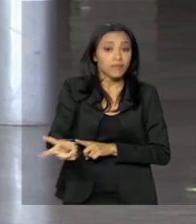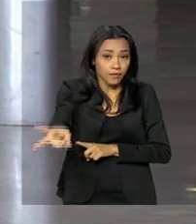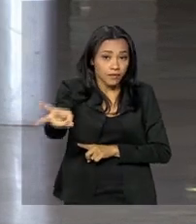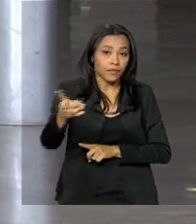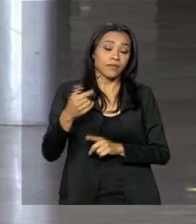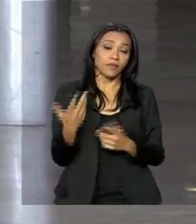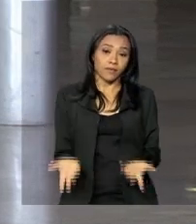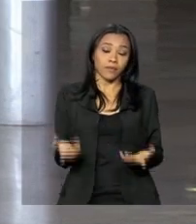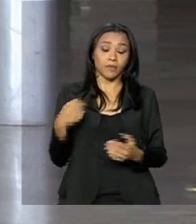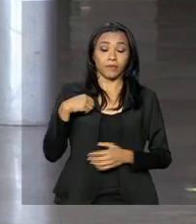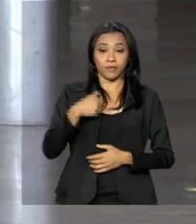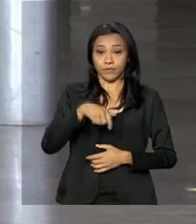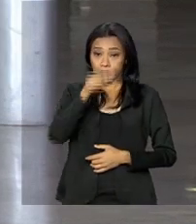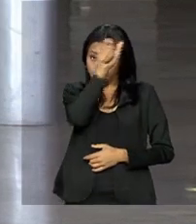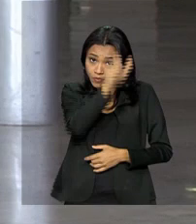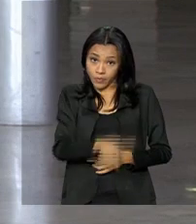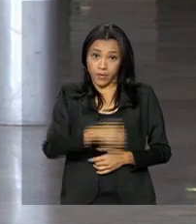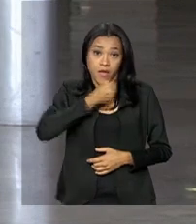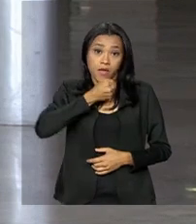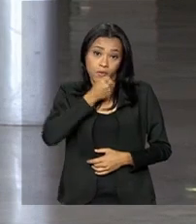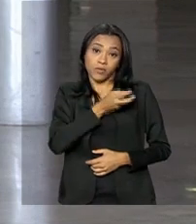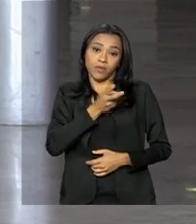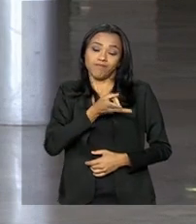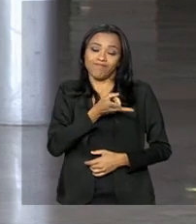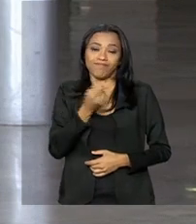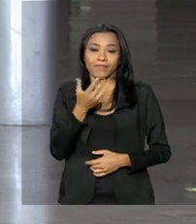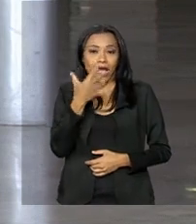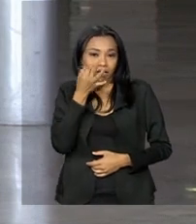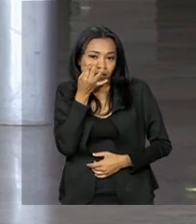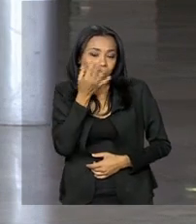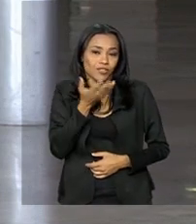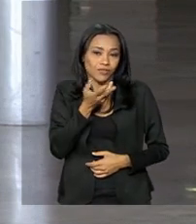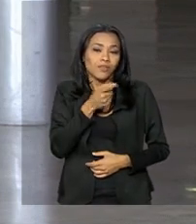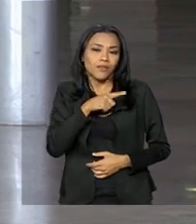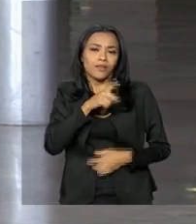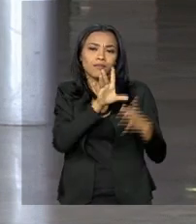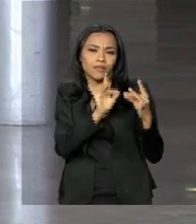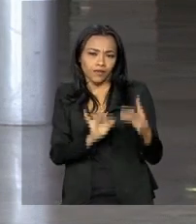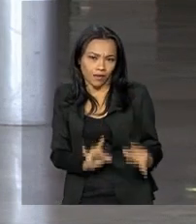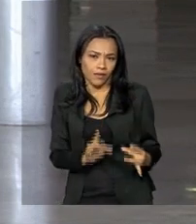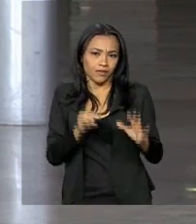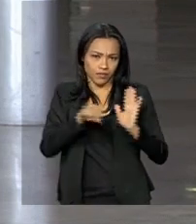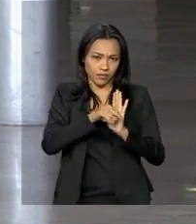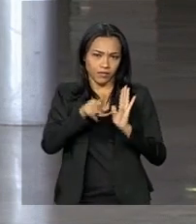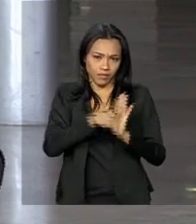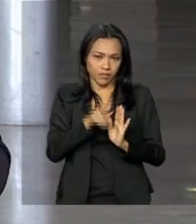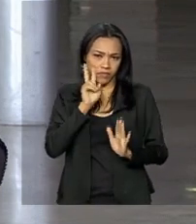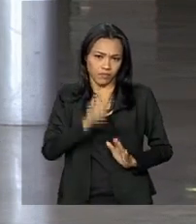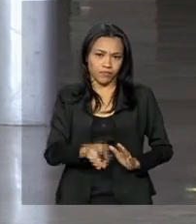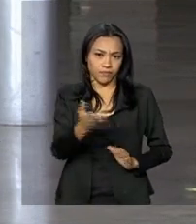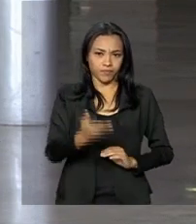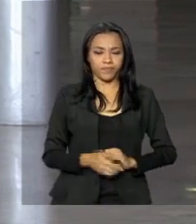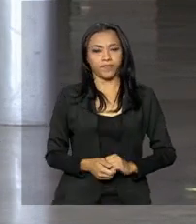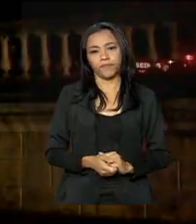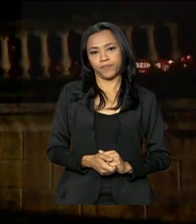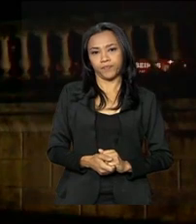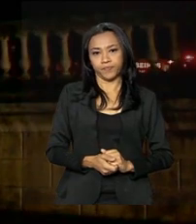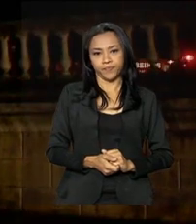joão pedro neto acompanhou a assinatura dessas medidas provisórias e tem mais detalhes vamos ver na reportagem